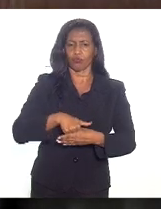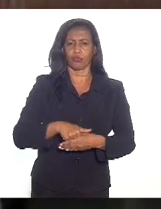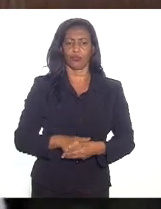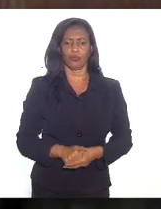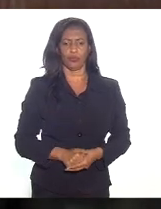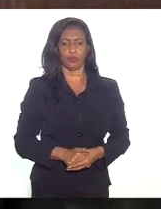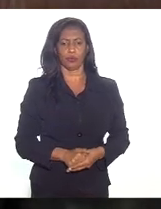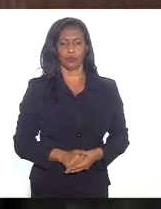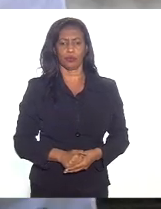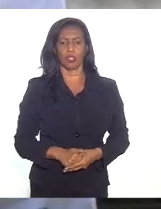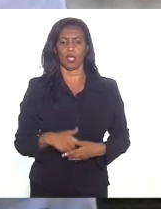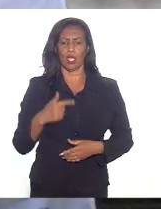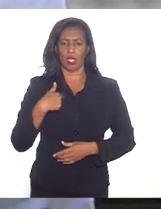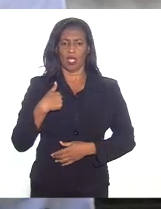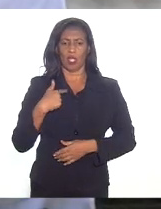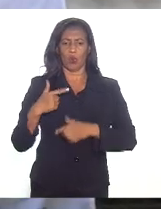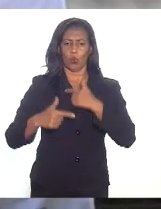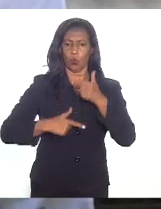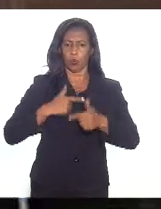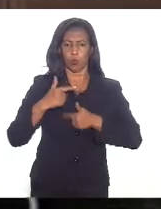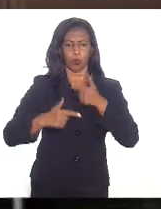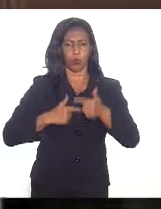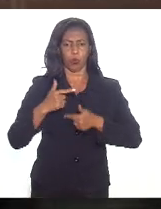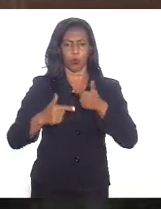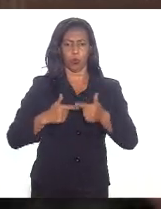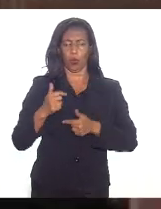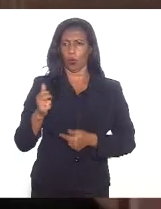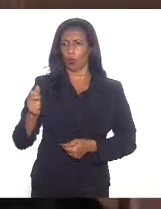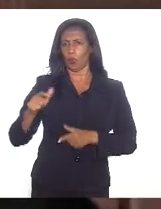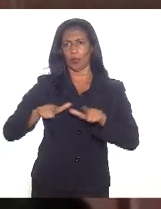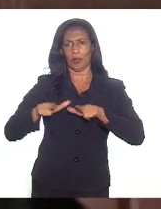CEDAE pública e não privada.